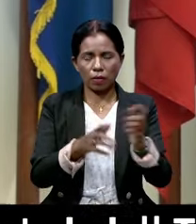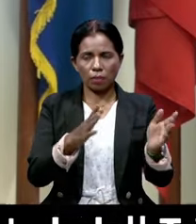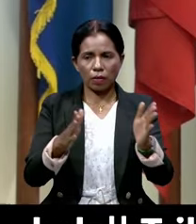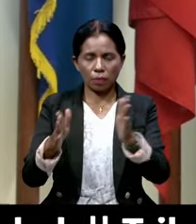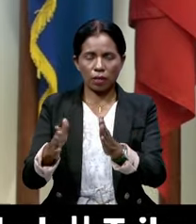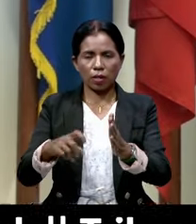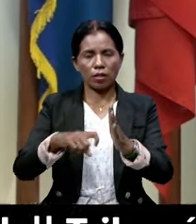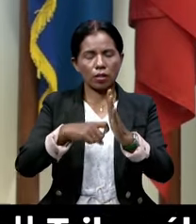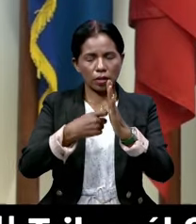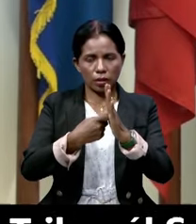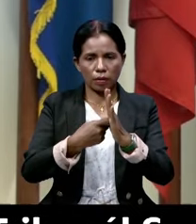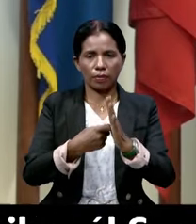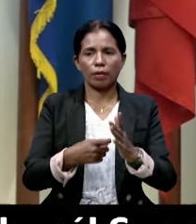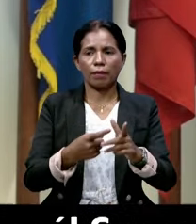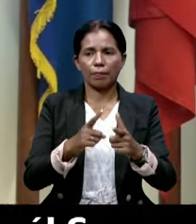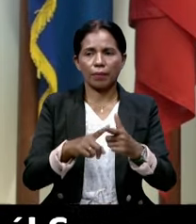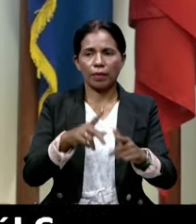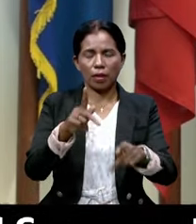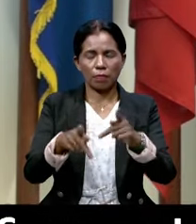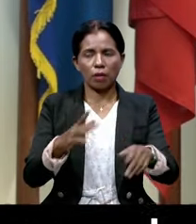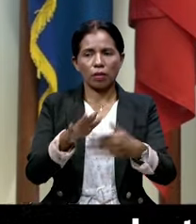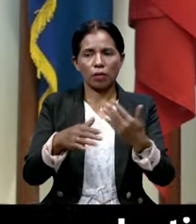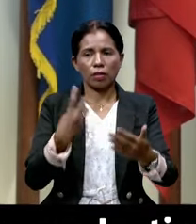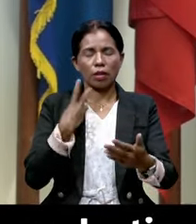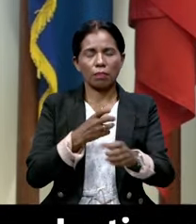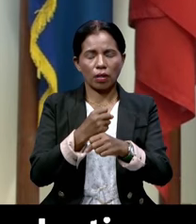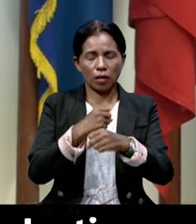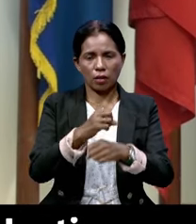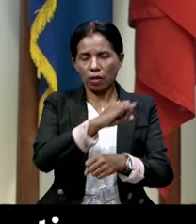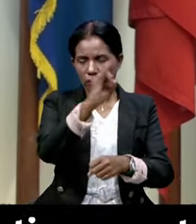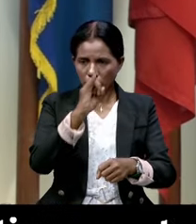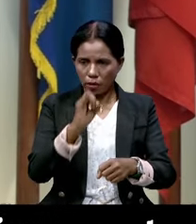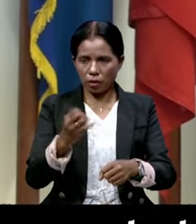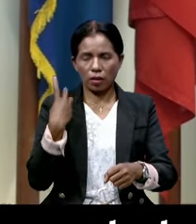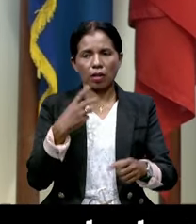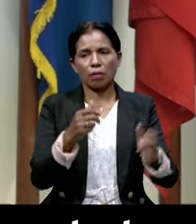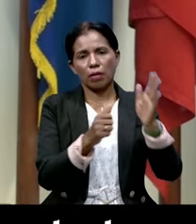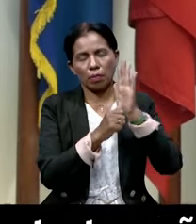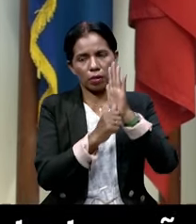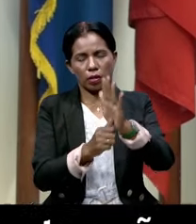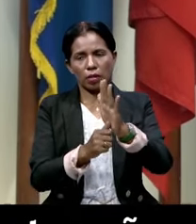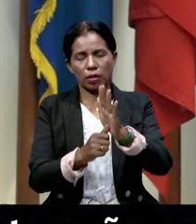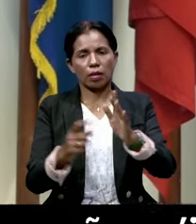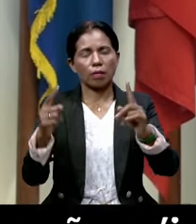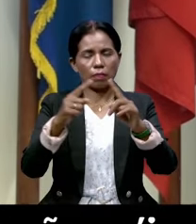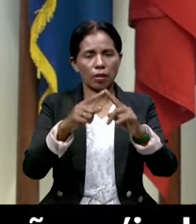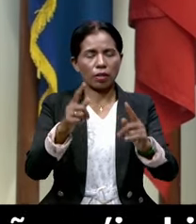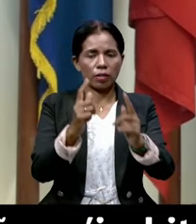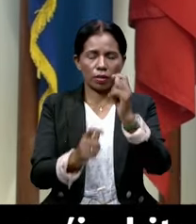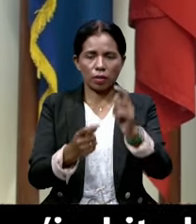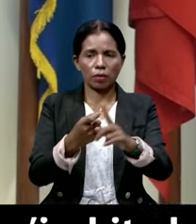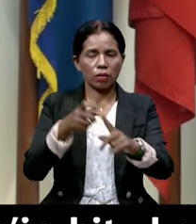reserva. Eh masalah kami identifikasi atau kami halo investigasiun, kami presiden tiba tribunal, menteri menteri